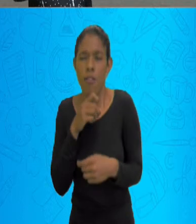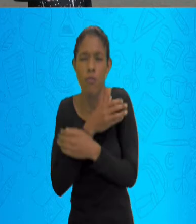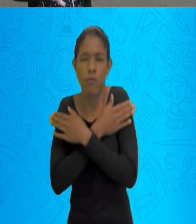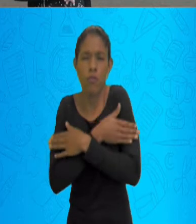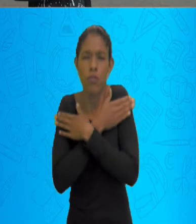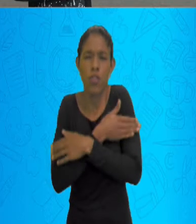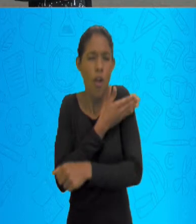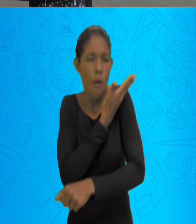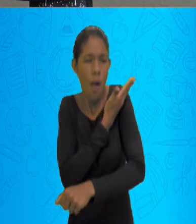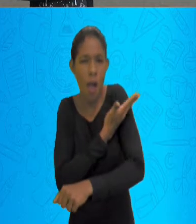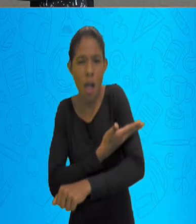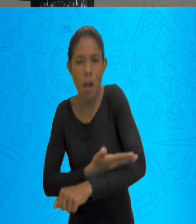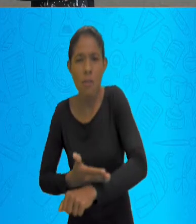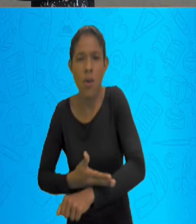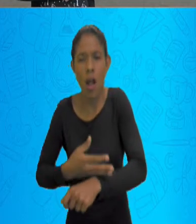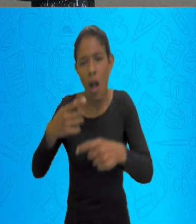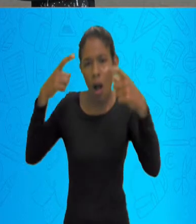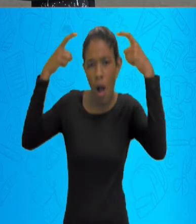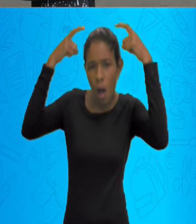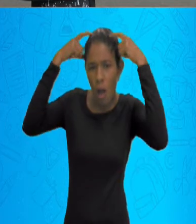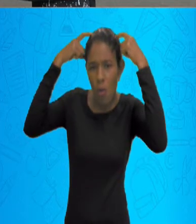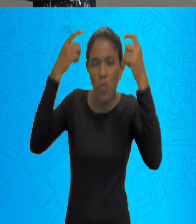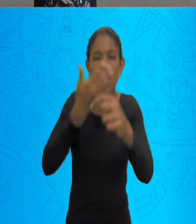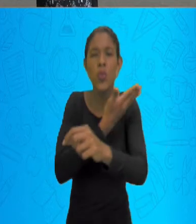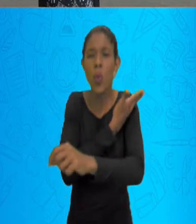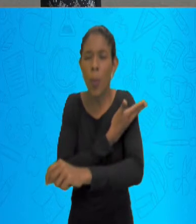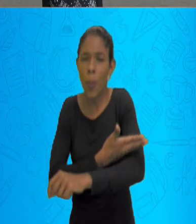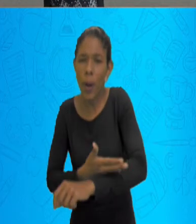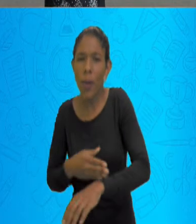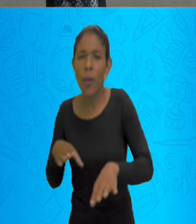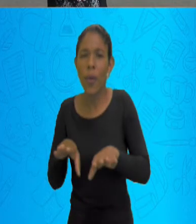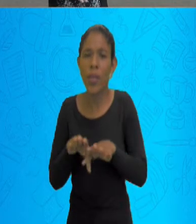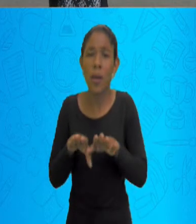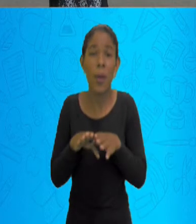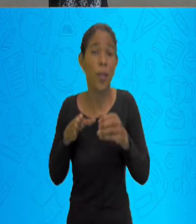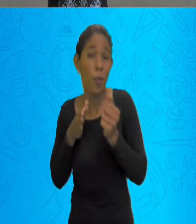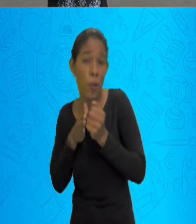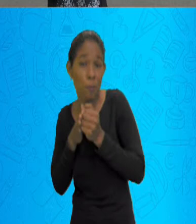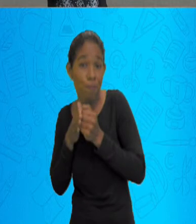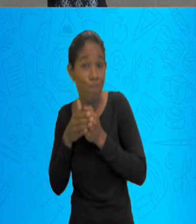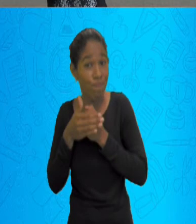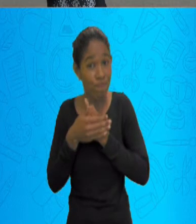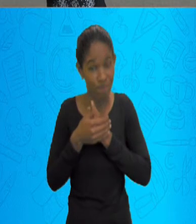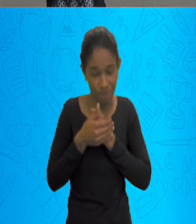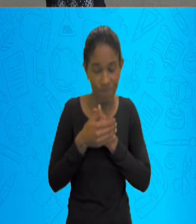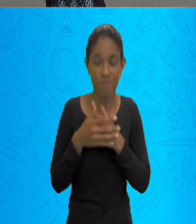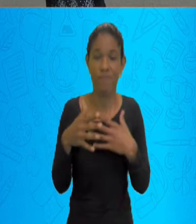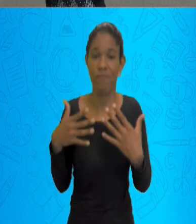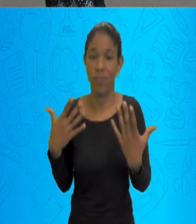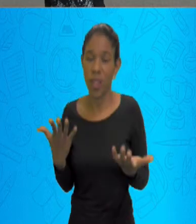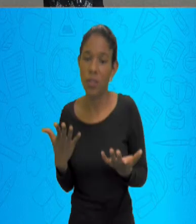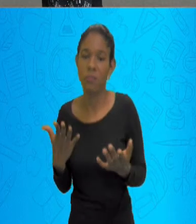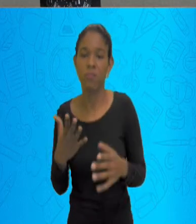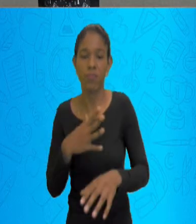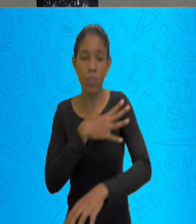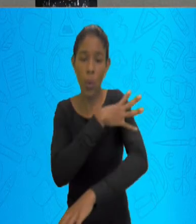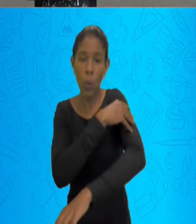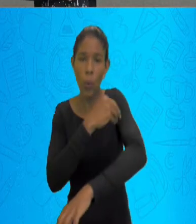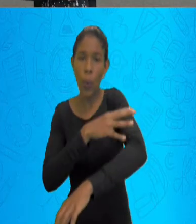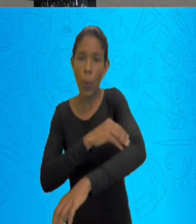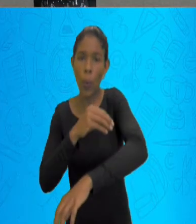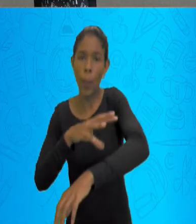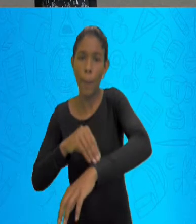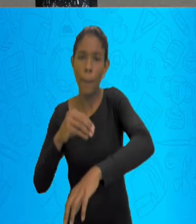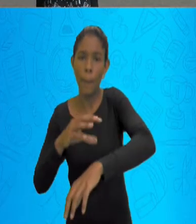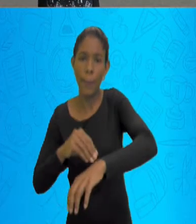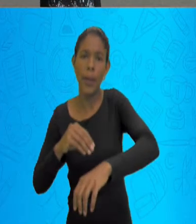é difícil de um outro predador o encontrar. Mas fora esse processo do pelo, que tem uma mudança de